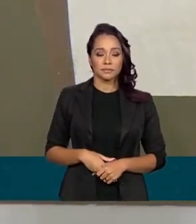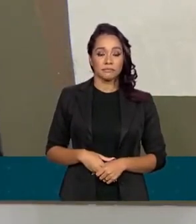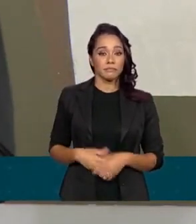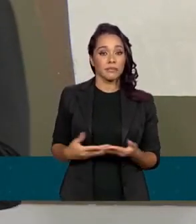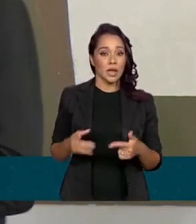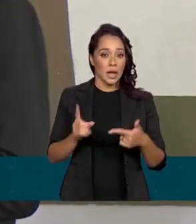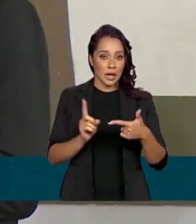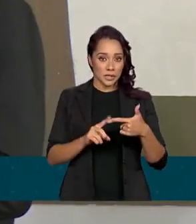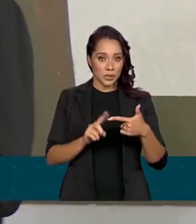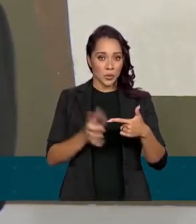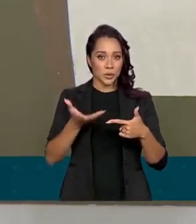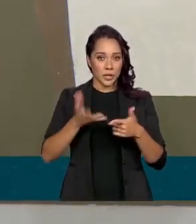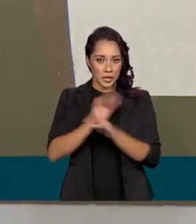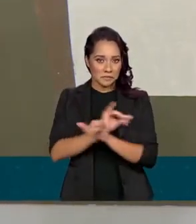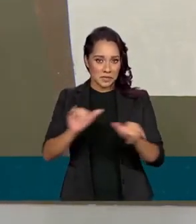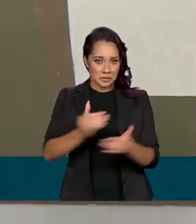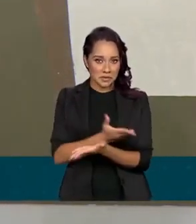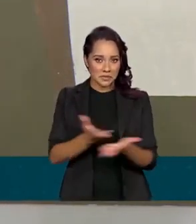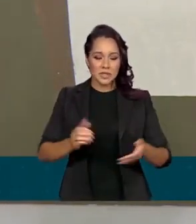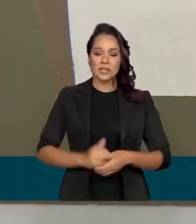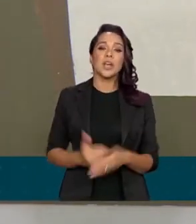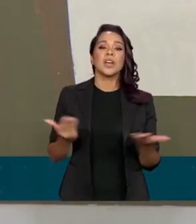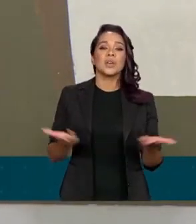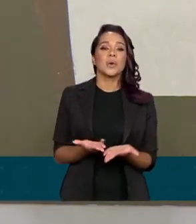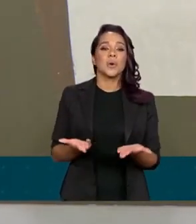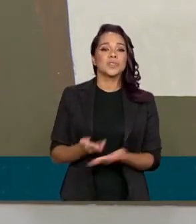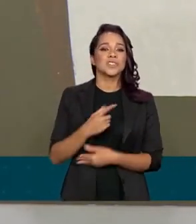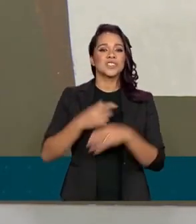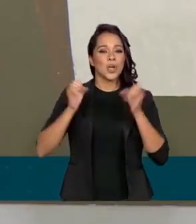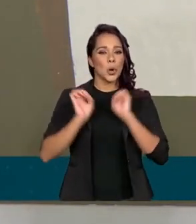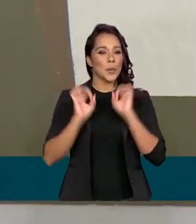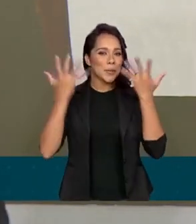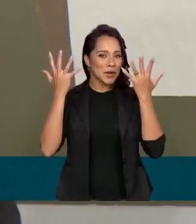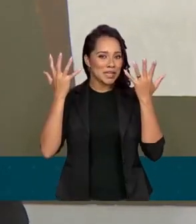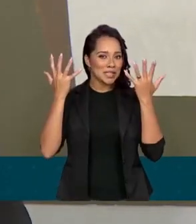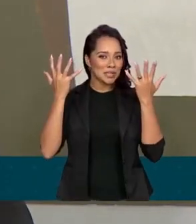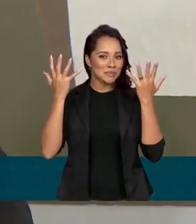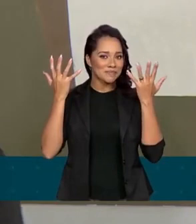A segunda coisa que eu queria falar para vocês é que hoje a gente está comemorando